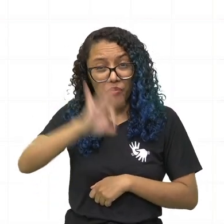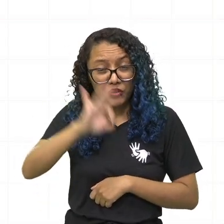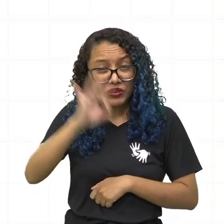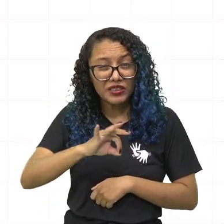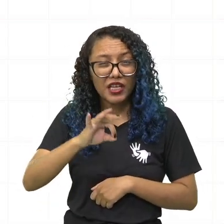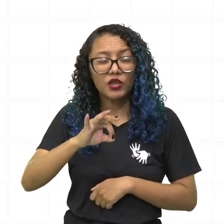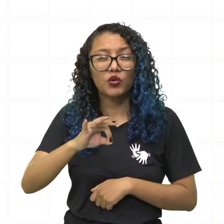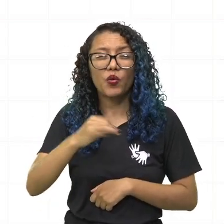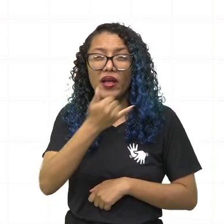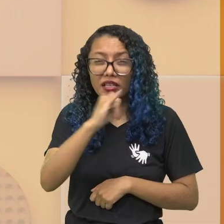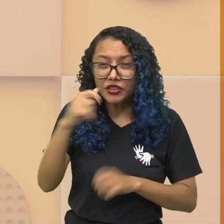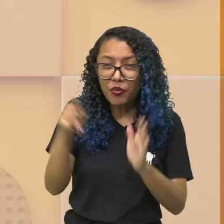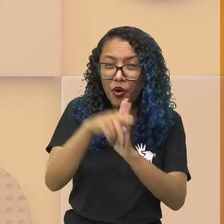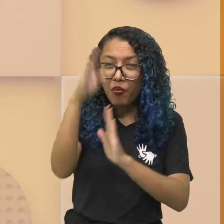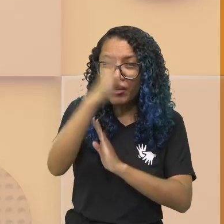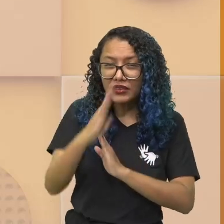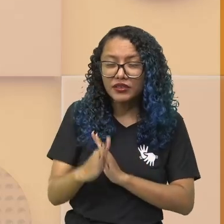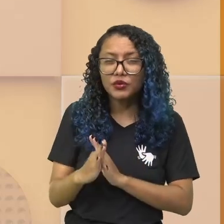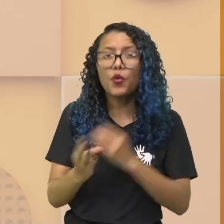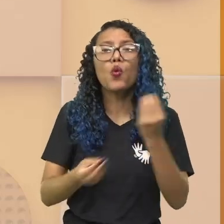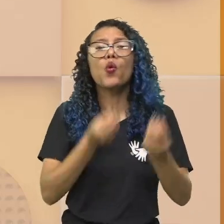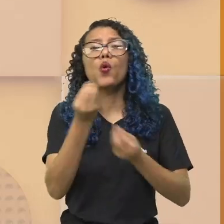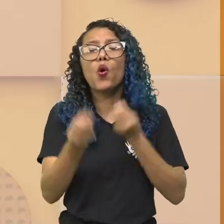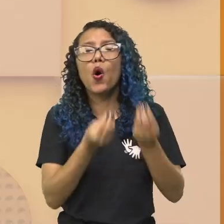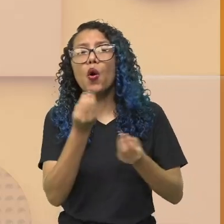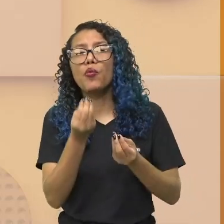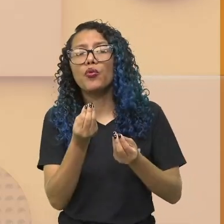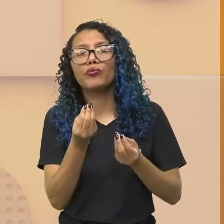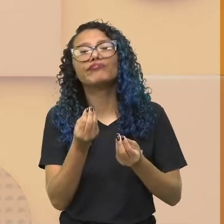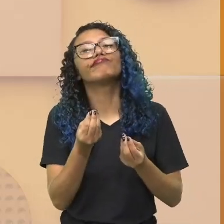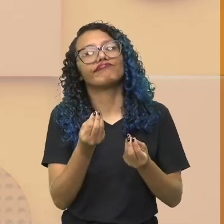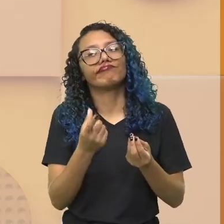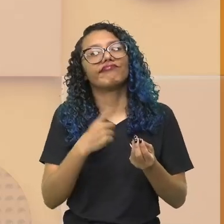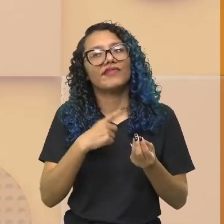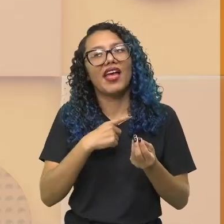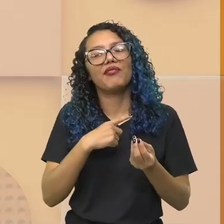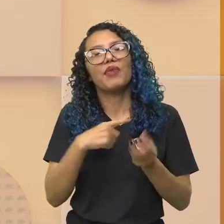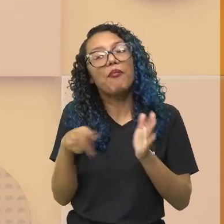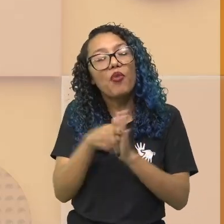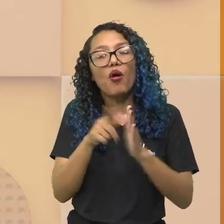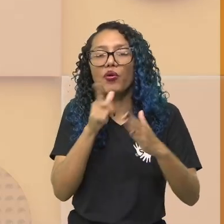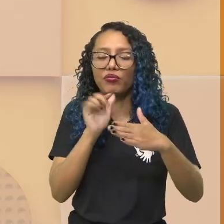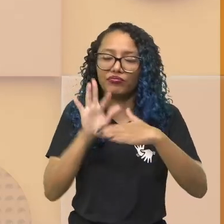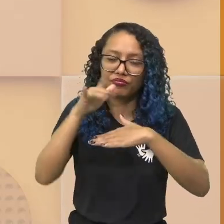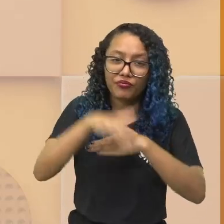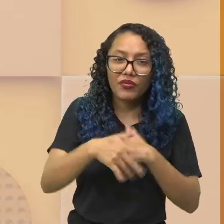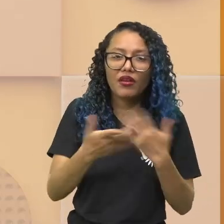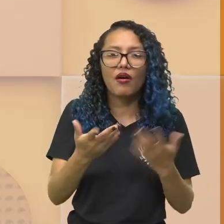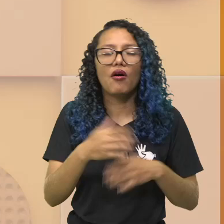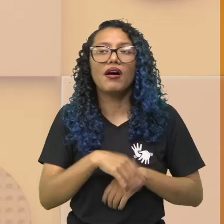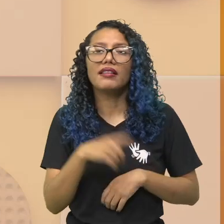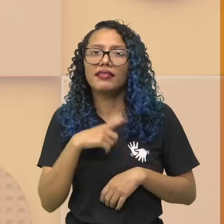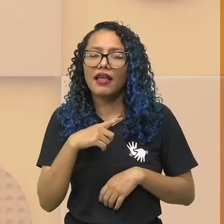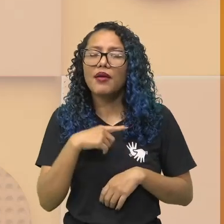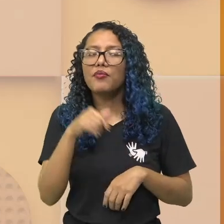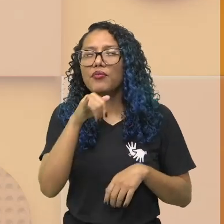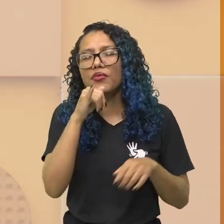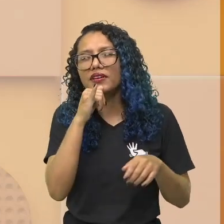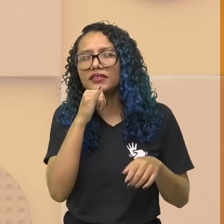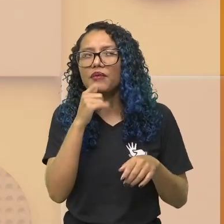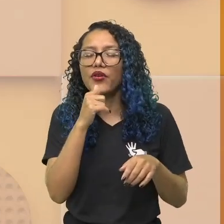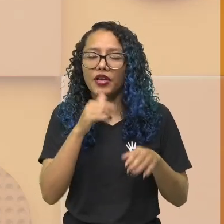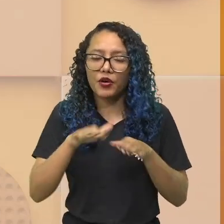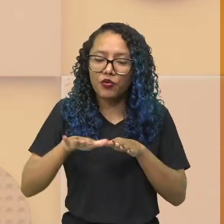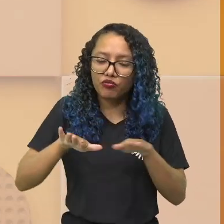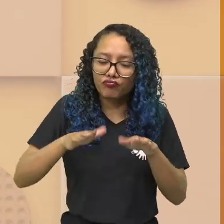elétricas. Então, é basicamente isso, né? Uma coisa é aquele rio correndo devagar, rio de planície, né? Como é muito comum na Amazônia. Outra